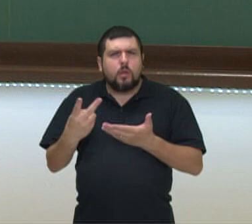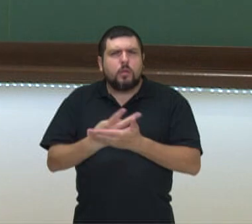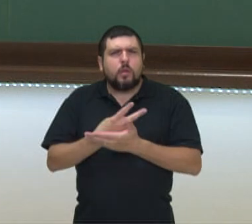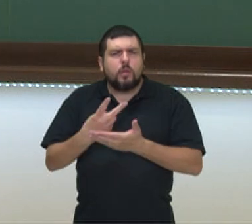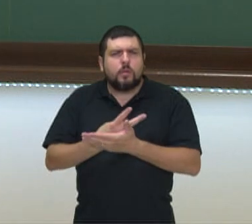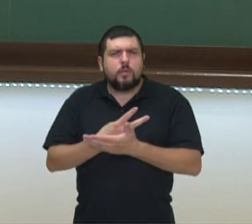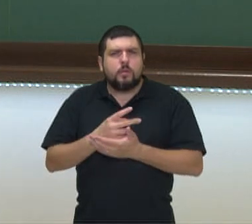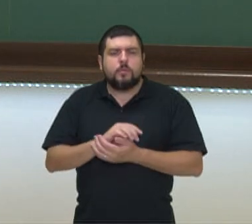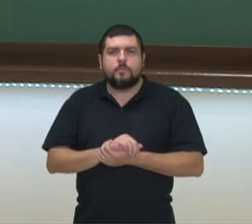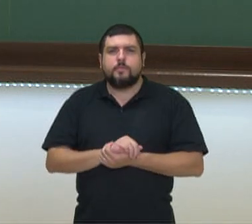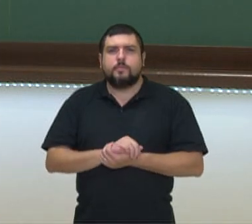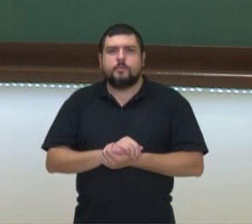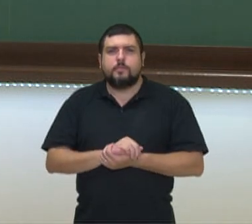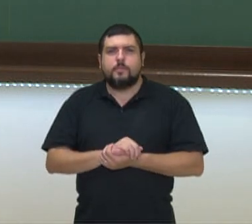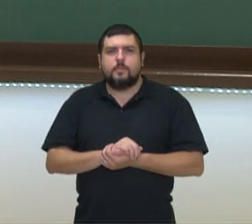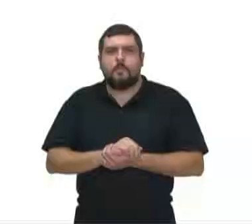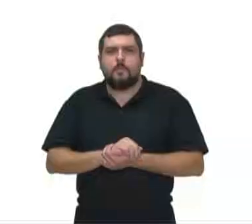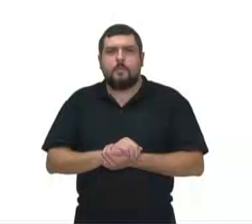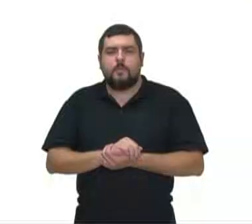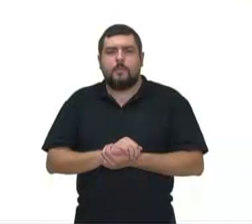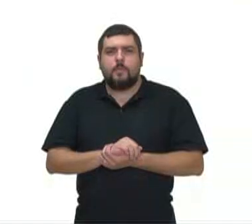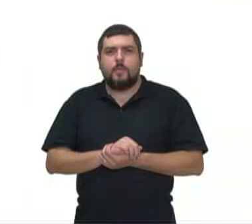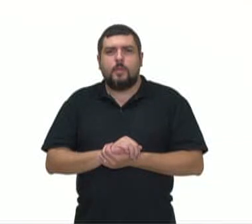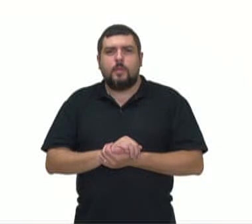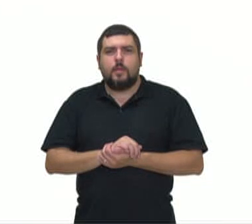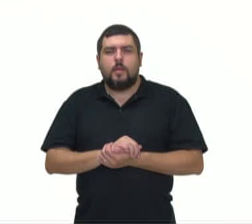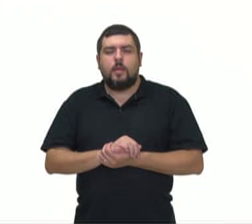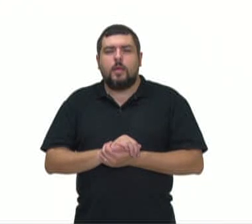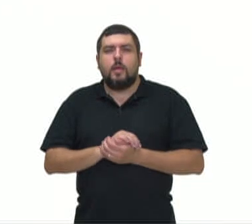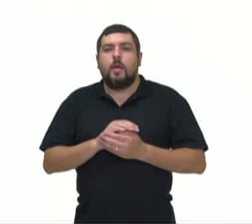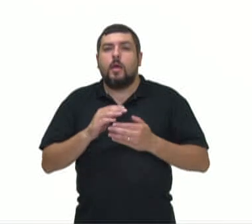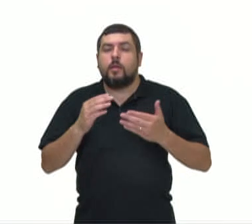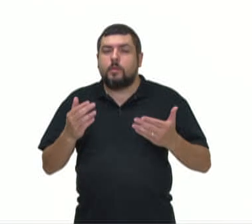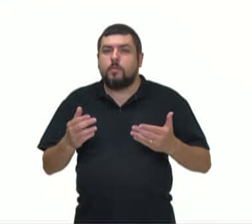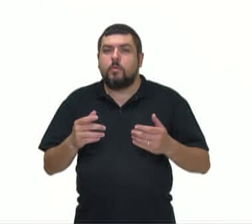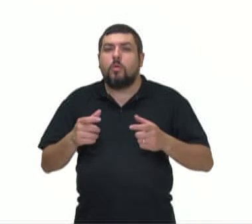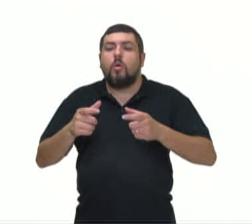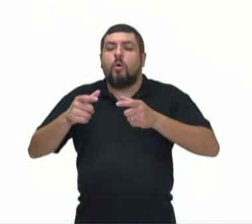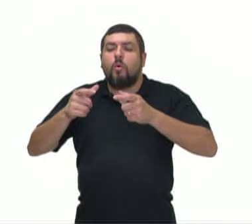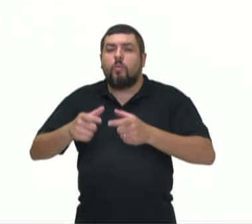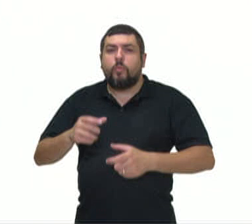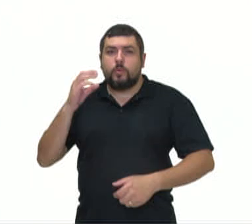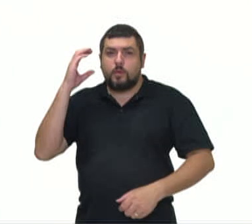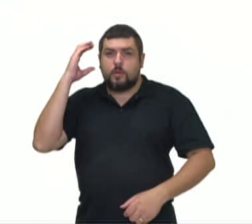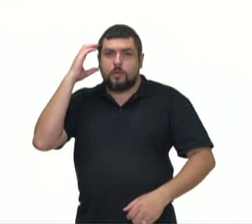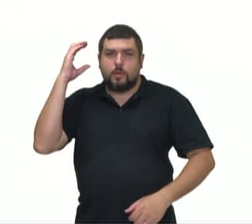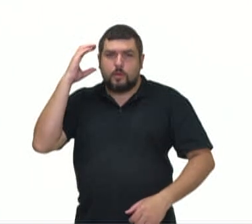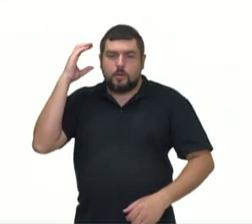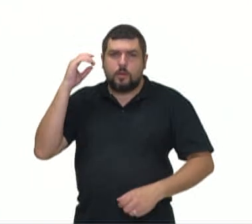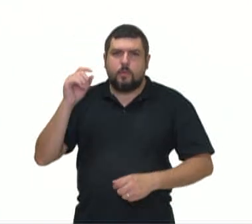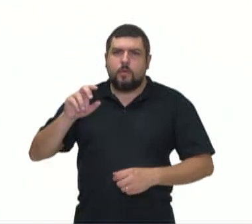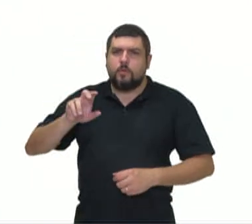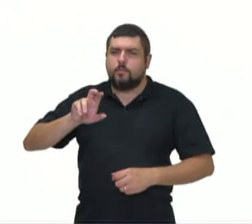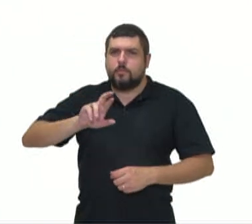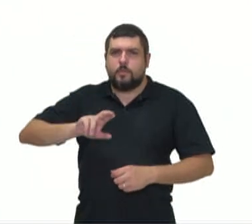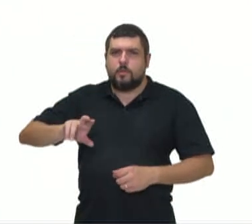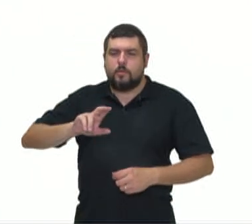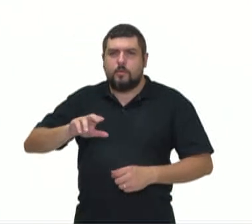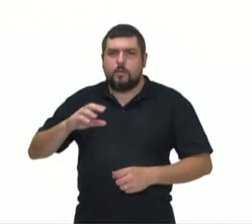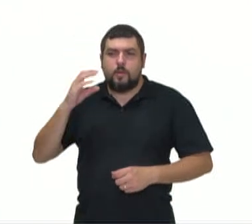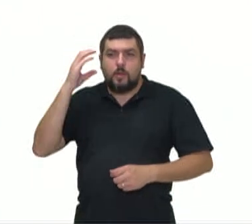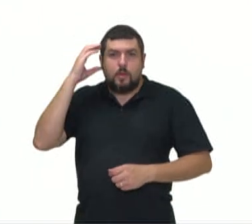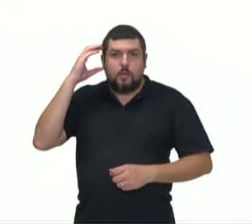fica a frase? Então aqui, né? O primeiro erro que não foi na região da Califórnia, né? A Califórnia banhada pelo